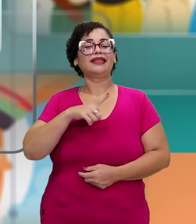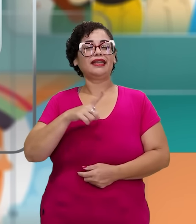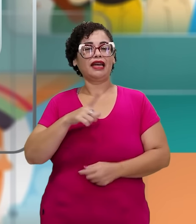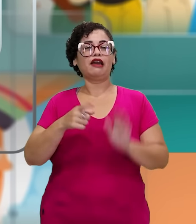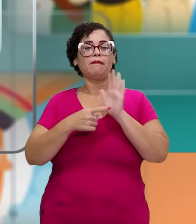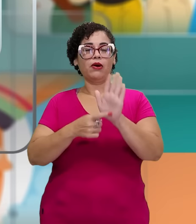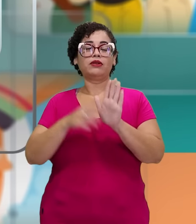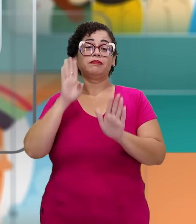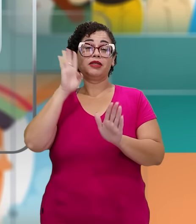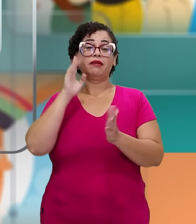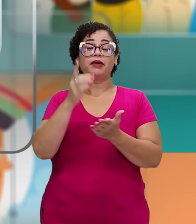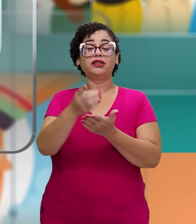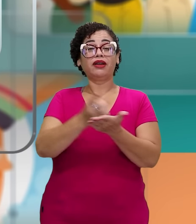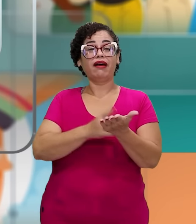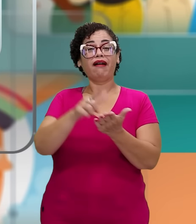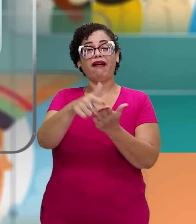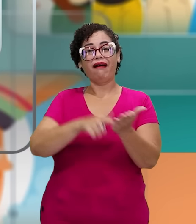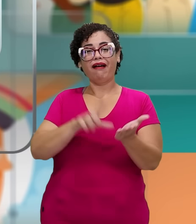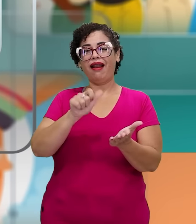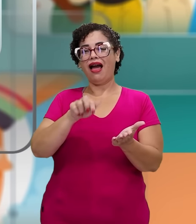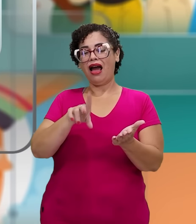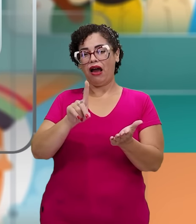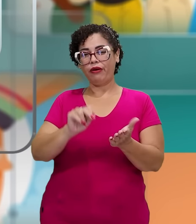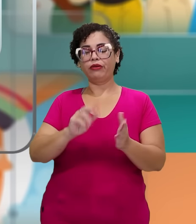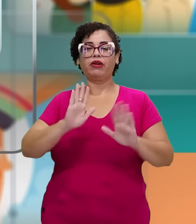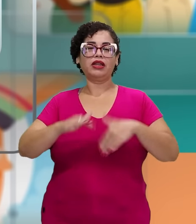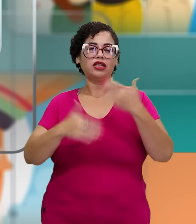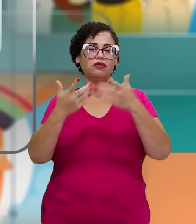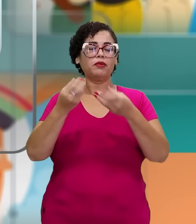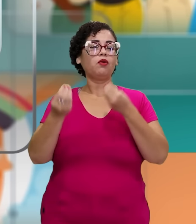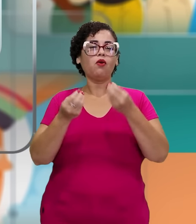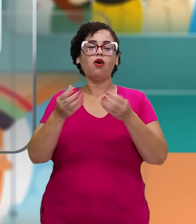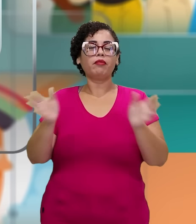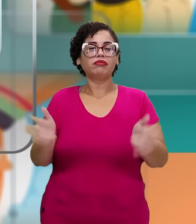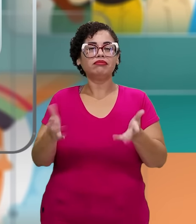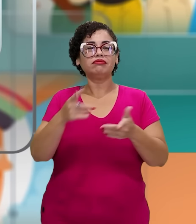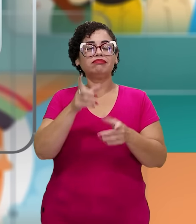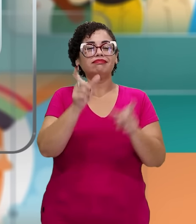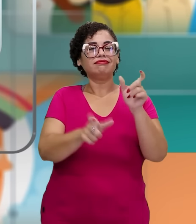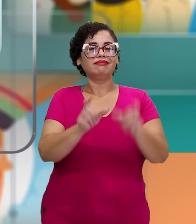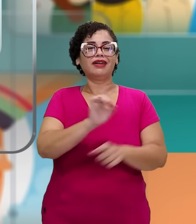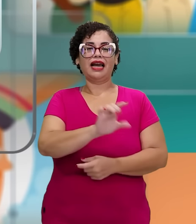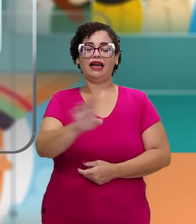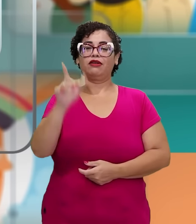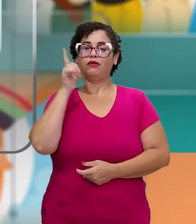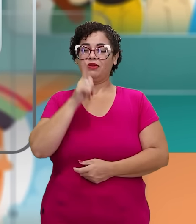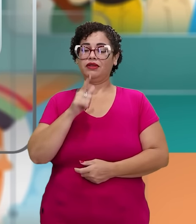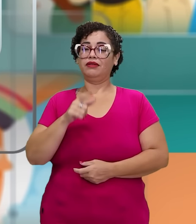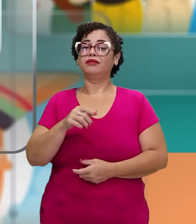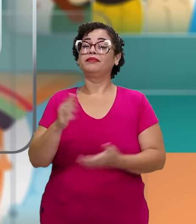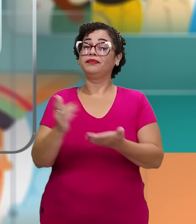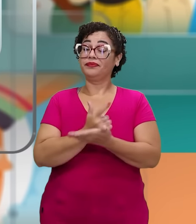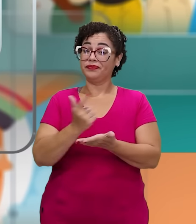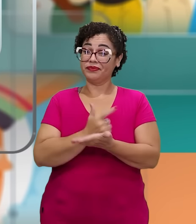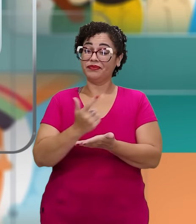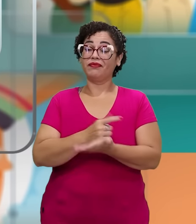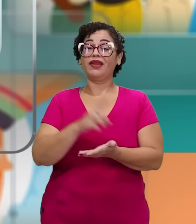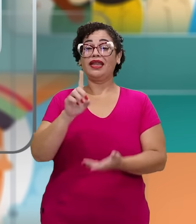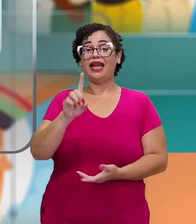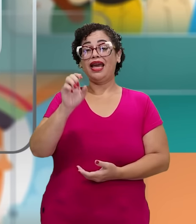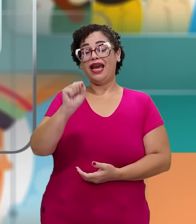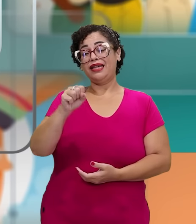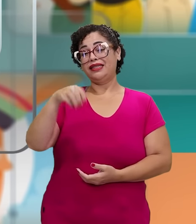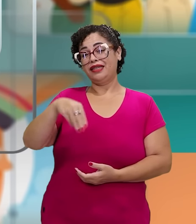diagnóstico e no desenvolvimento de intervenções personalizadas o manual diagnóstico e estatístico de